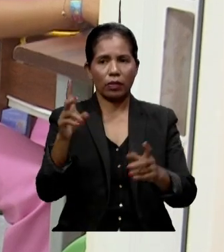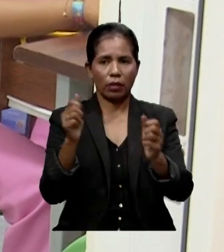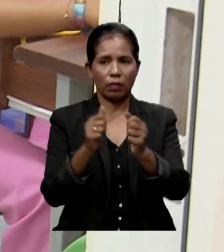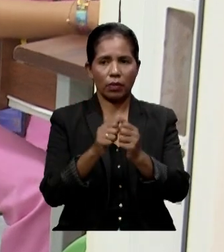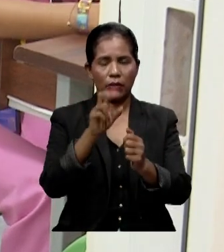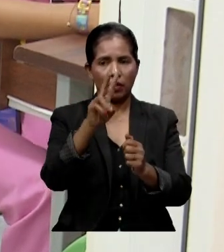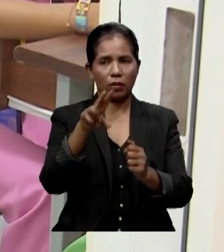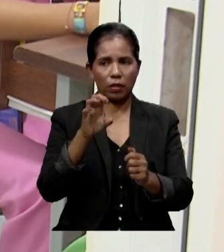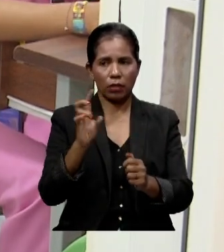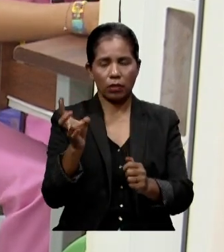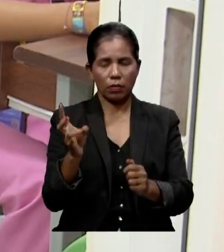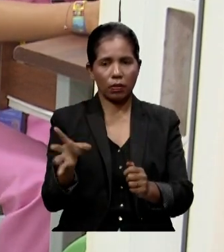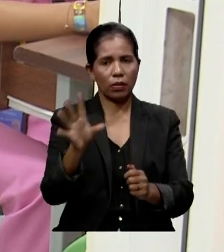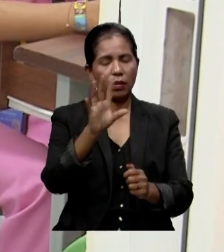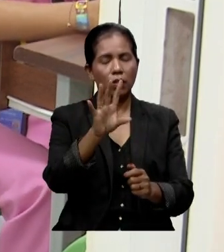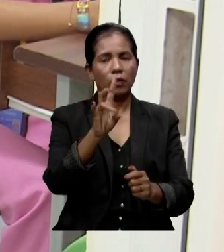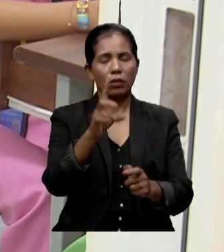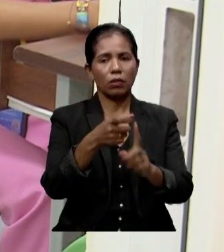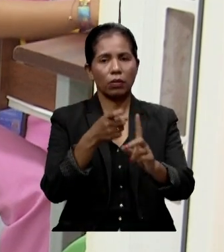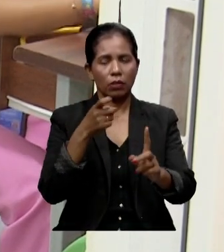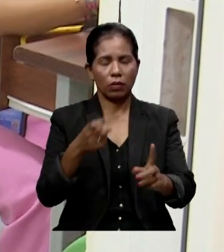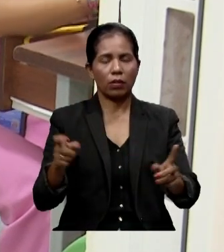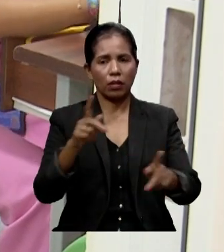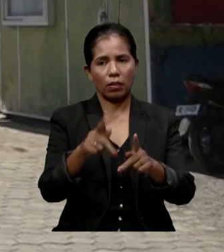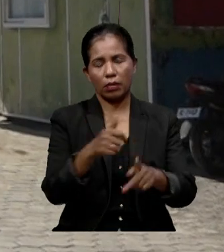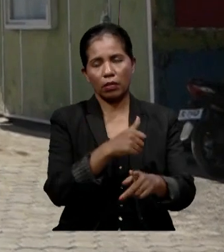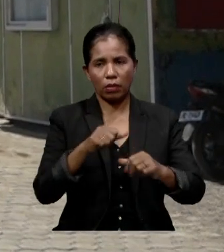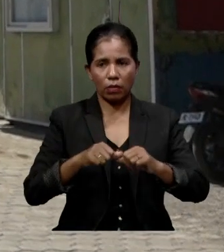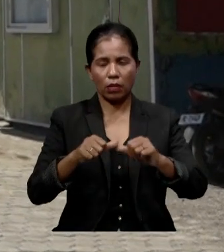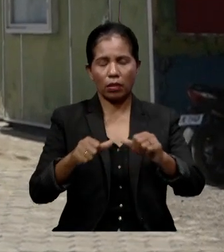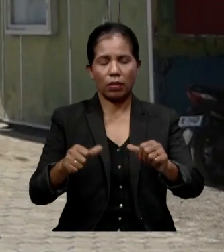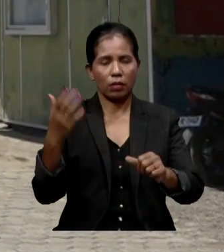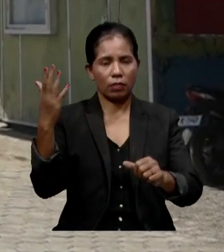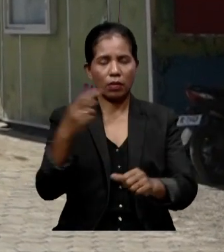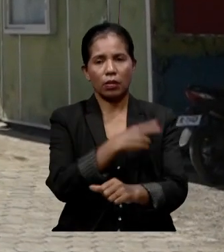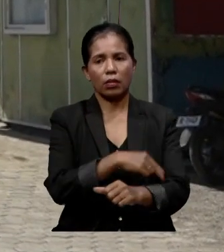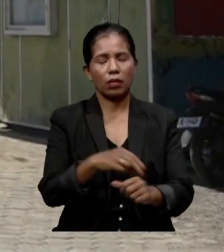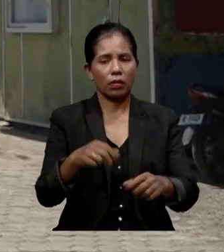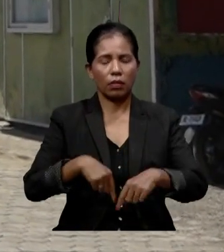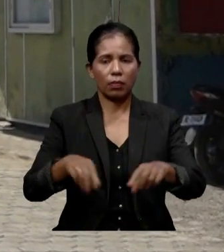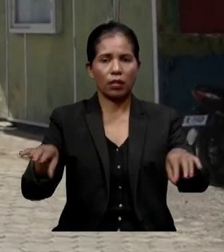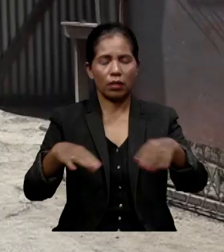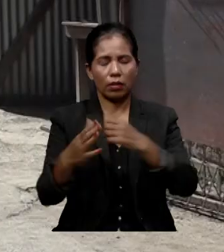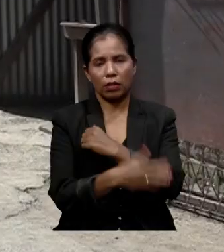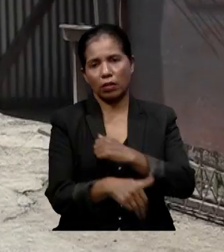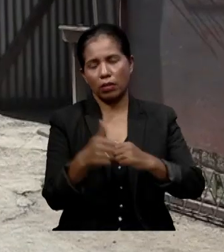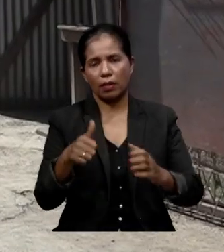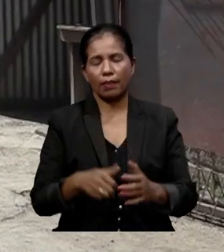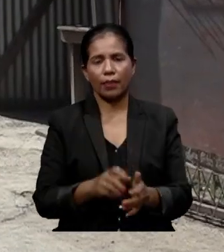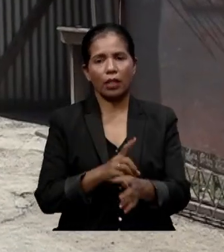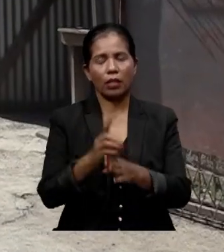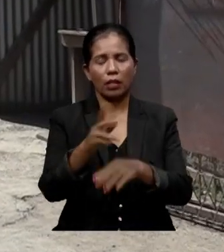rua hitunulu resin hitu usi paciente hirakne ia balon se continua halo tratamento no balon ba serviço ona ia railior.